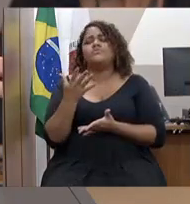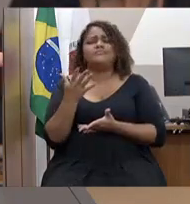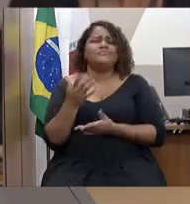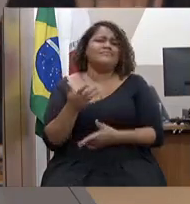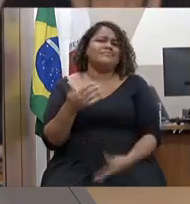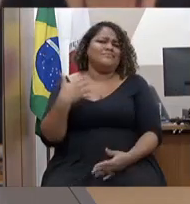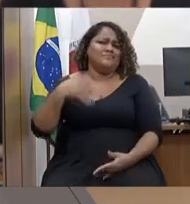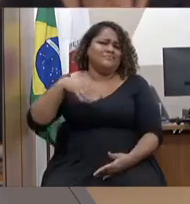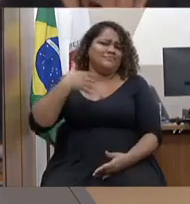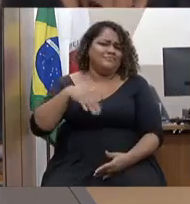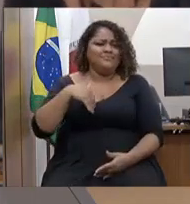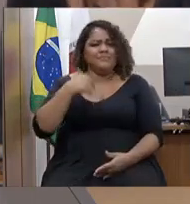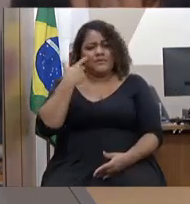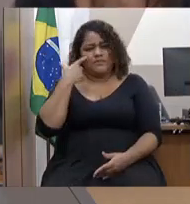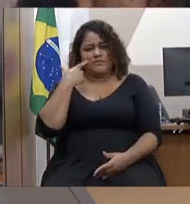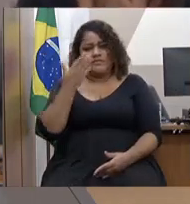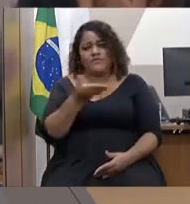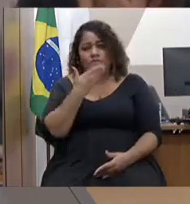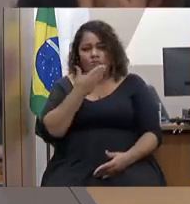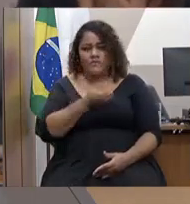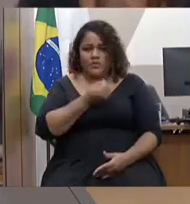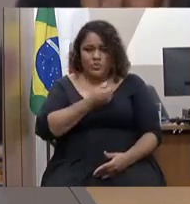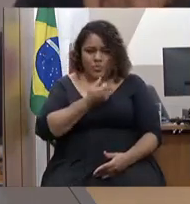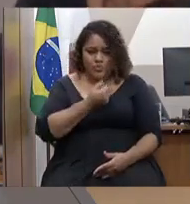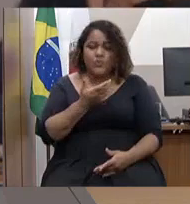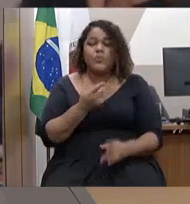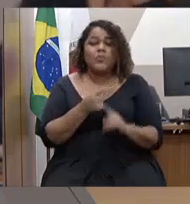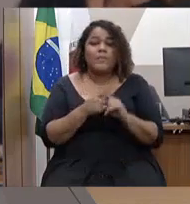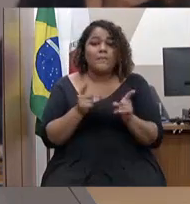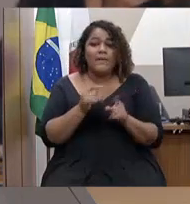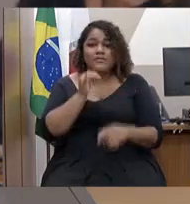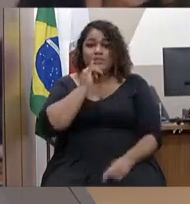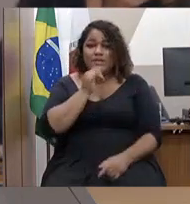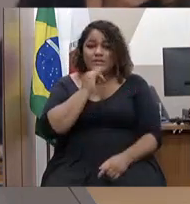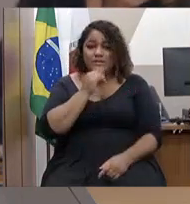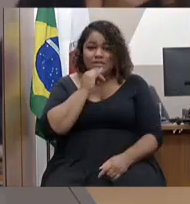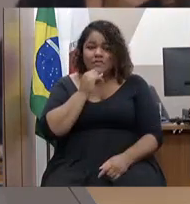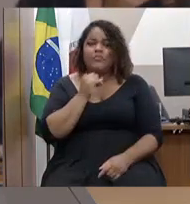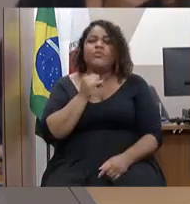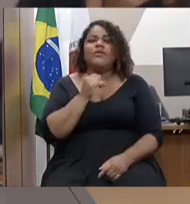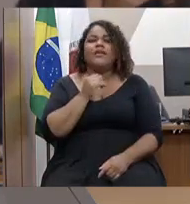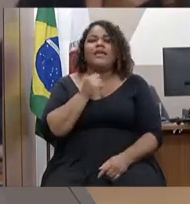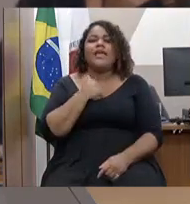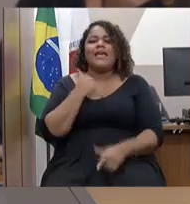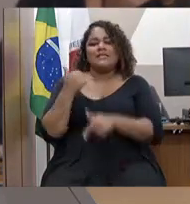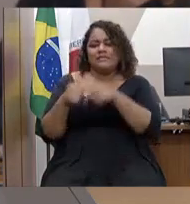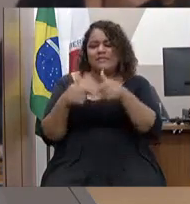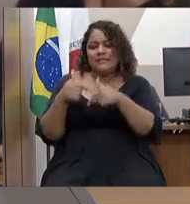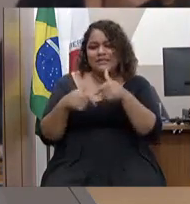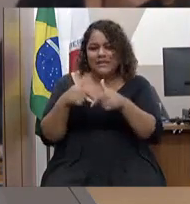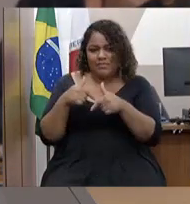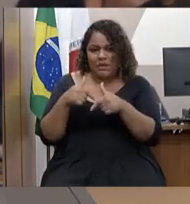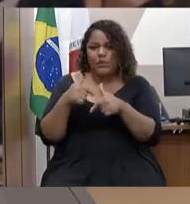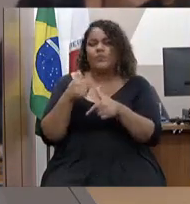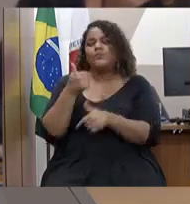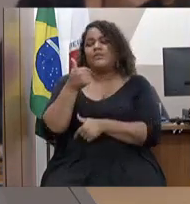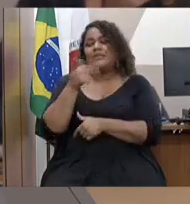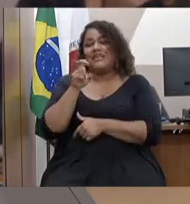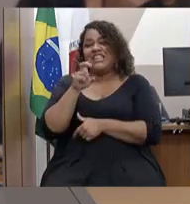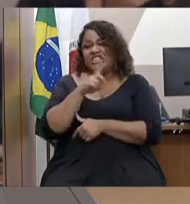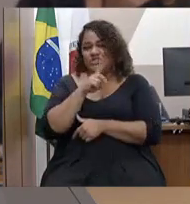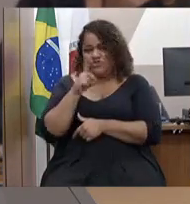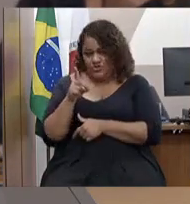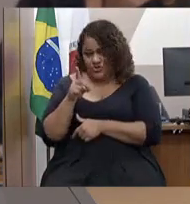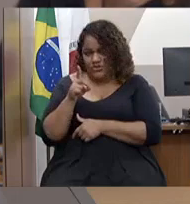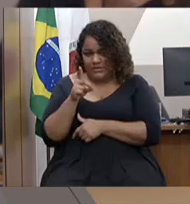aqui mas só de invalidez por Acidente de trabalho invalidez é aquele cara que ficou uns 15 dias afastado ele